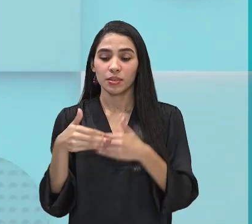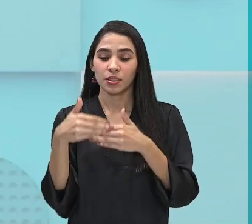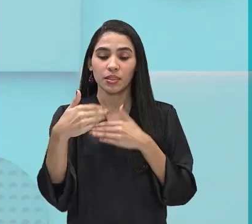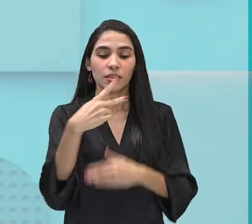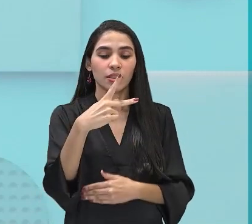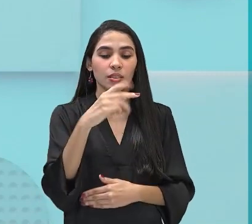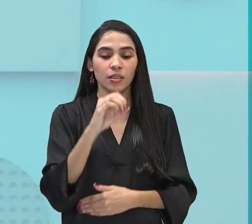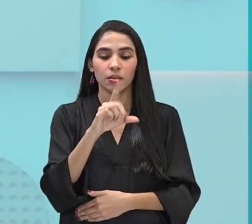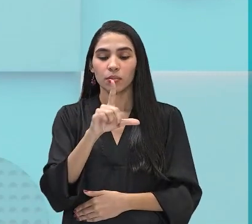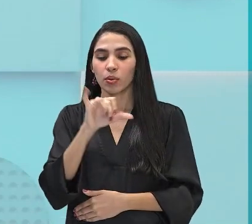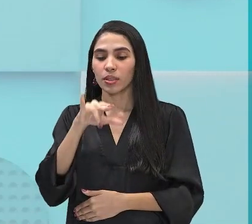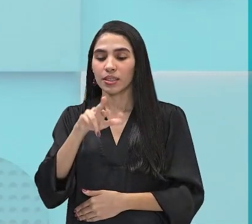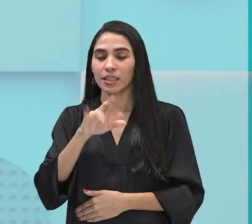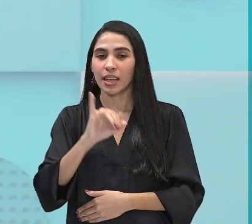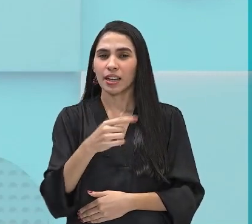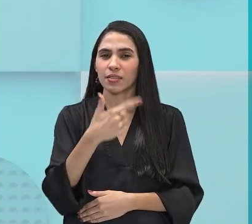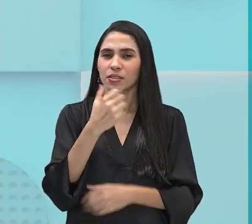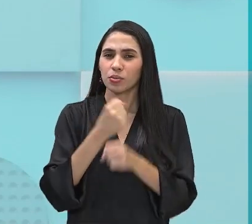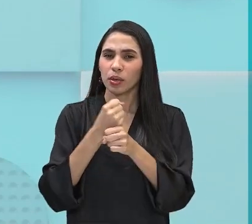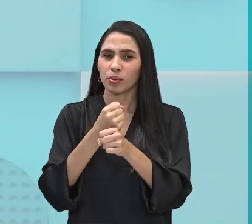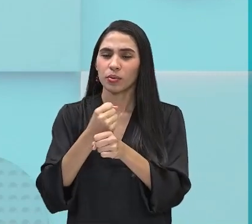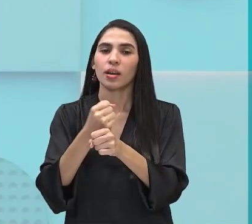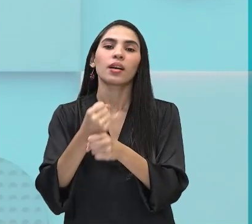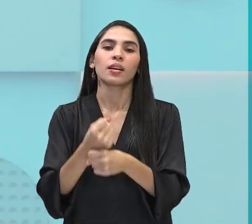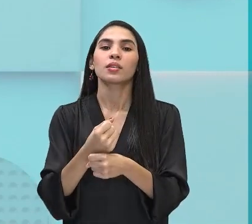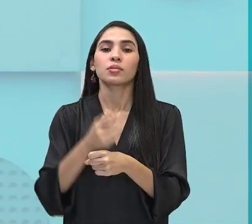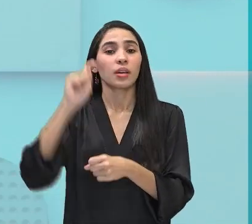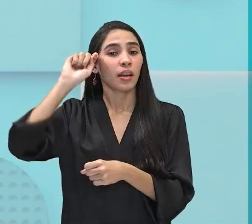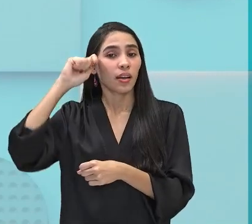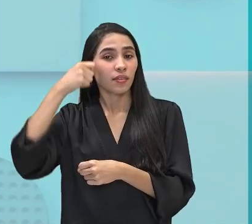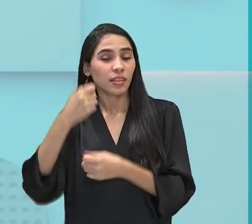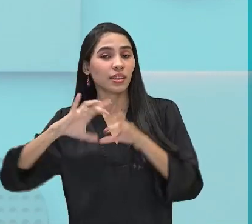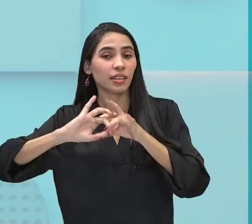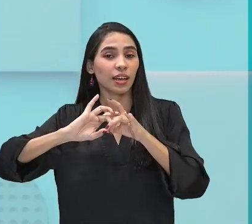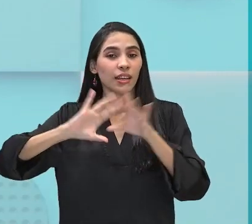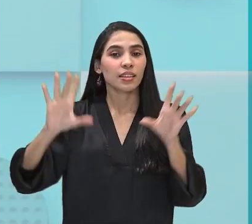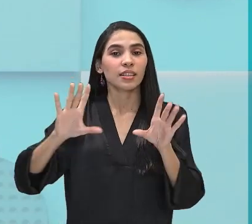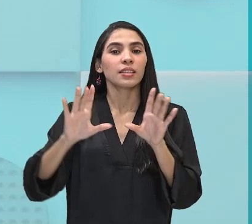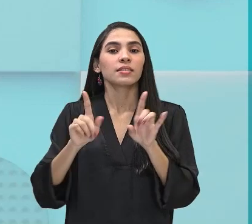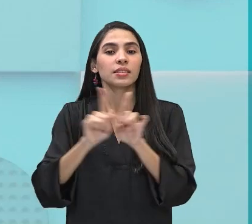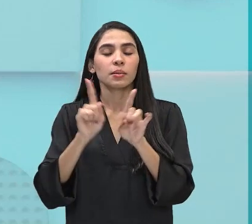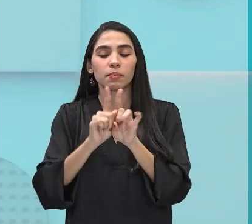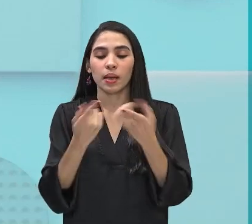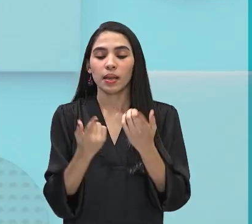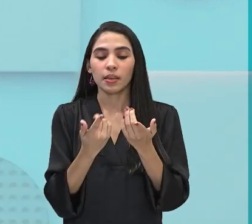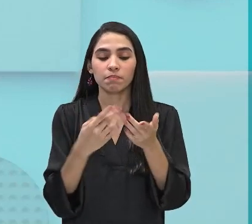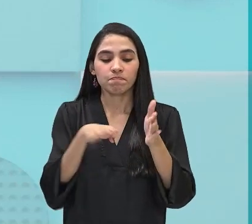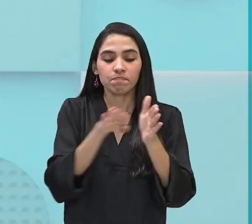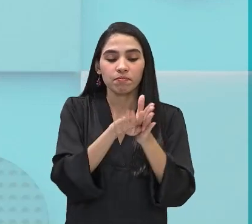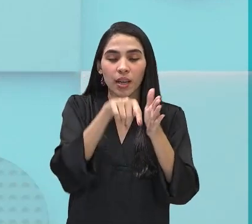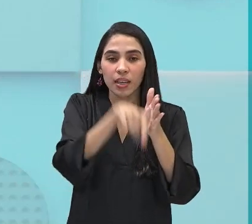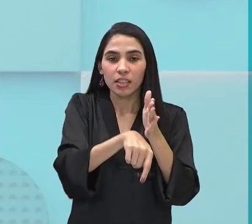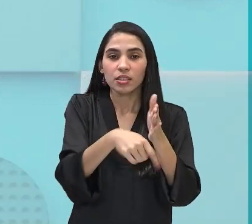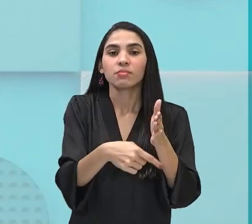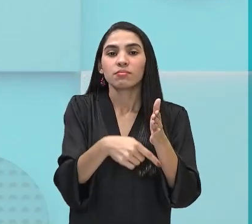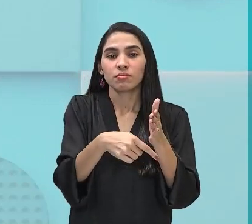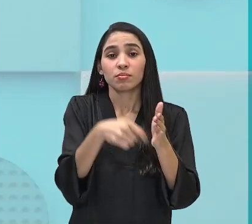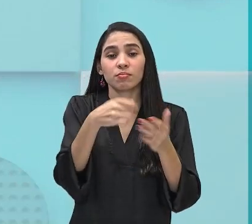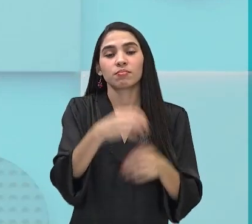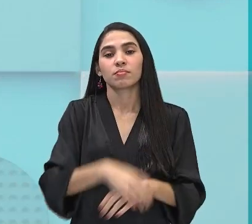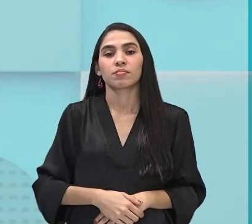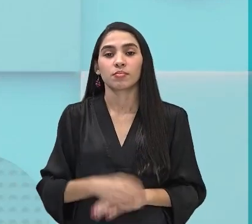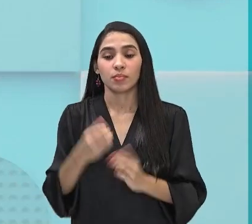Apolinária, 24 anos, cambida, africana livre, afinal desembarcou no porto de Manaus. No início